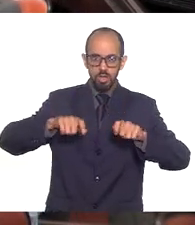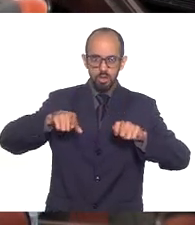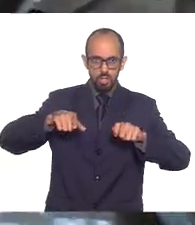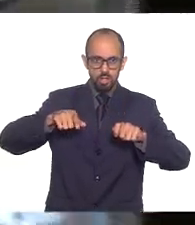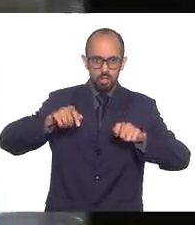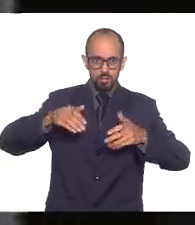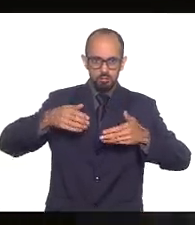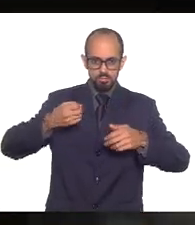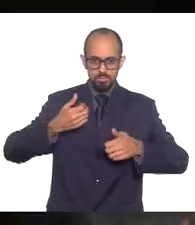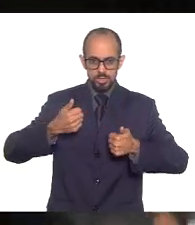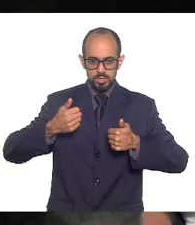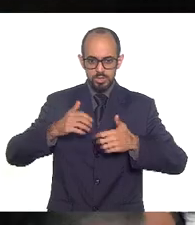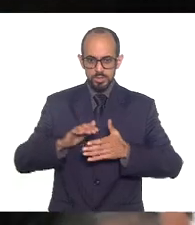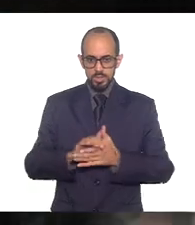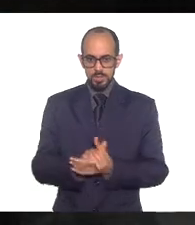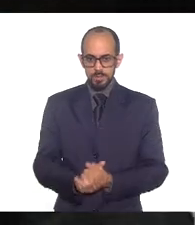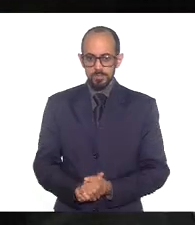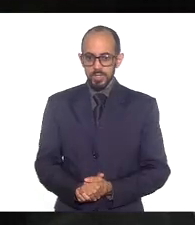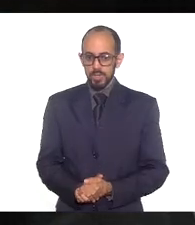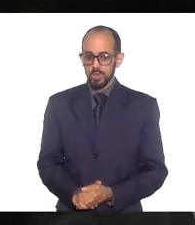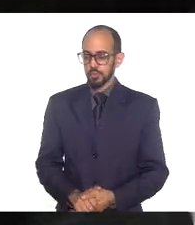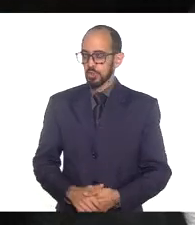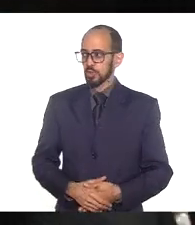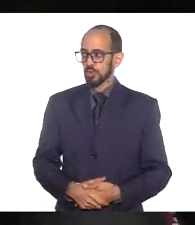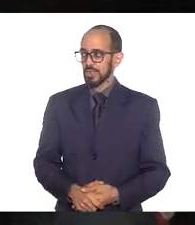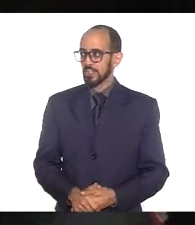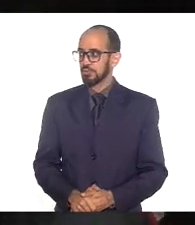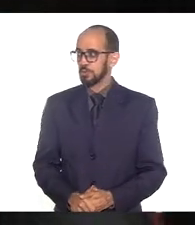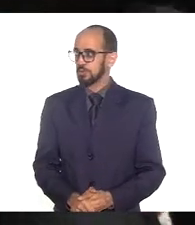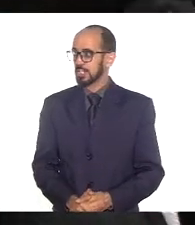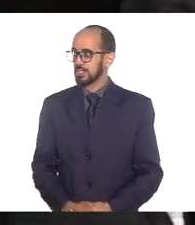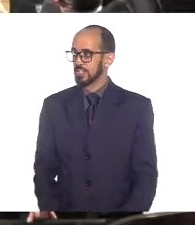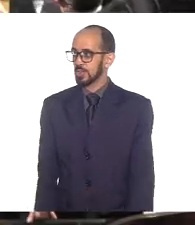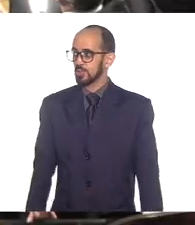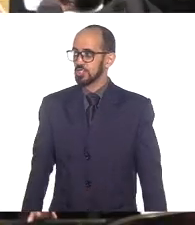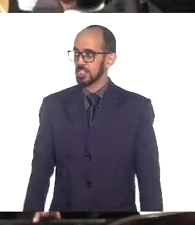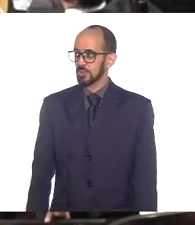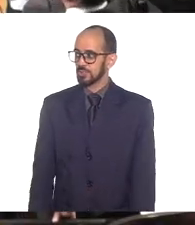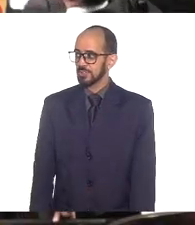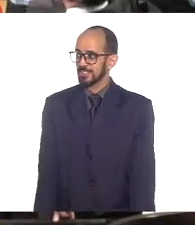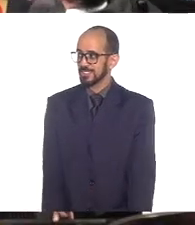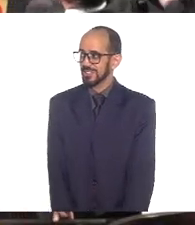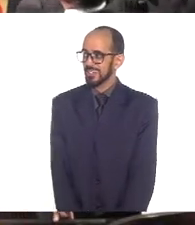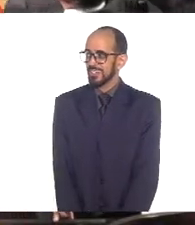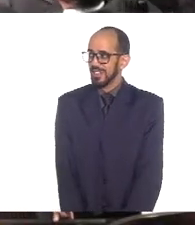pronto ó E aí